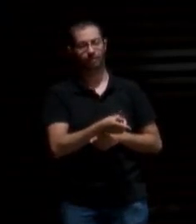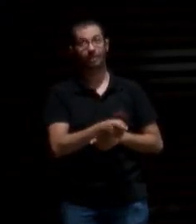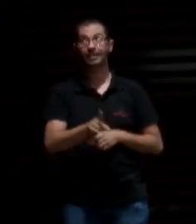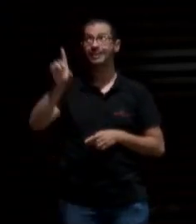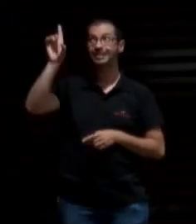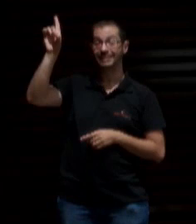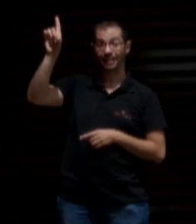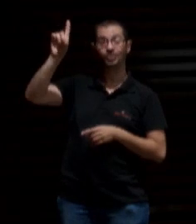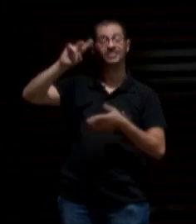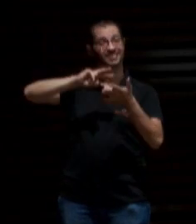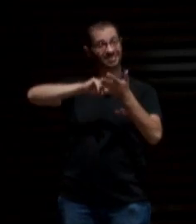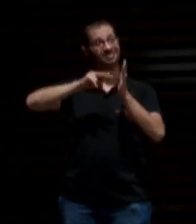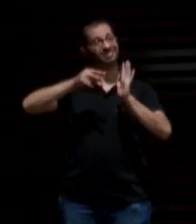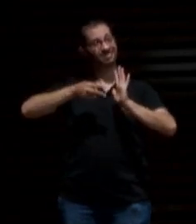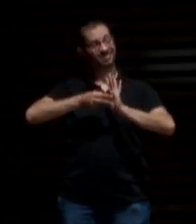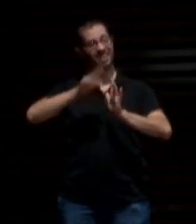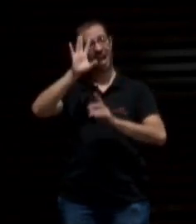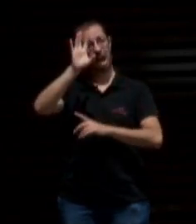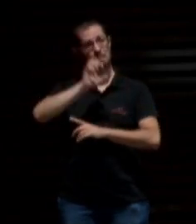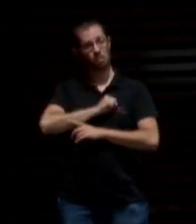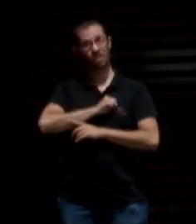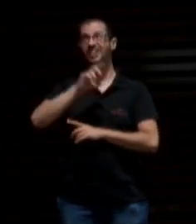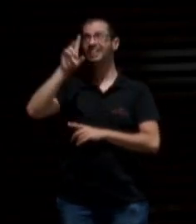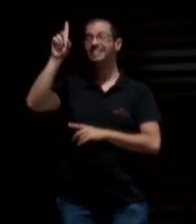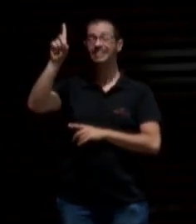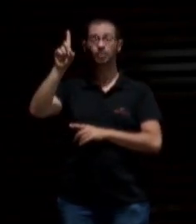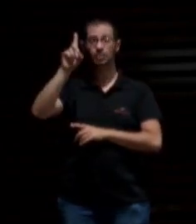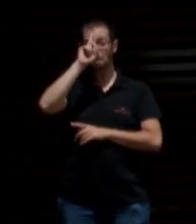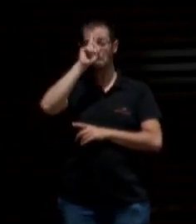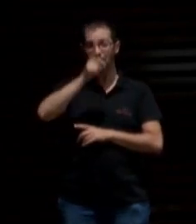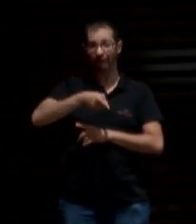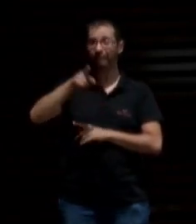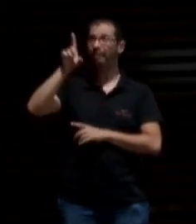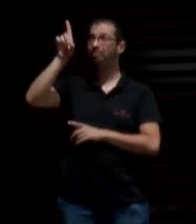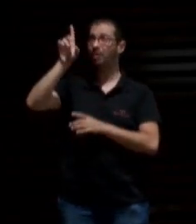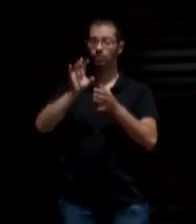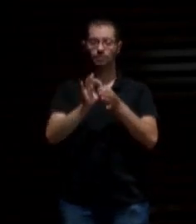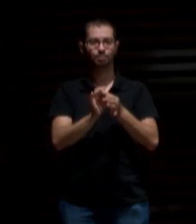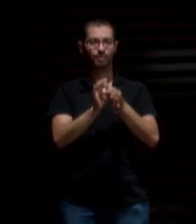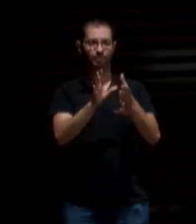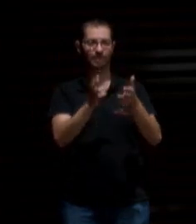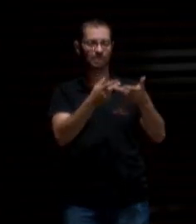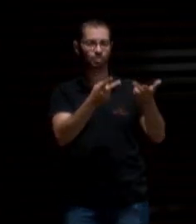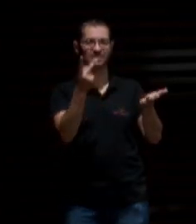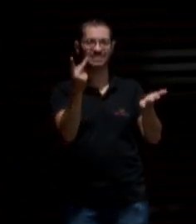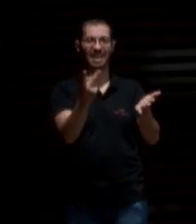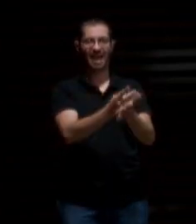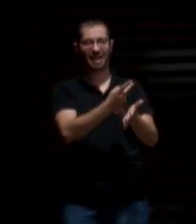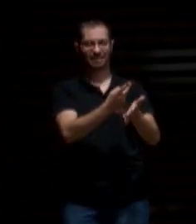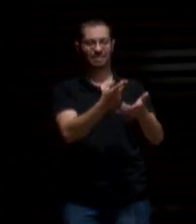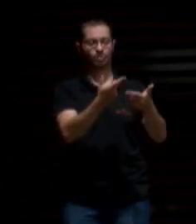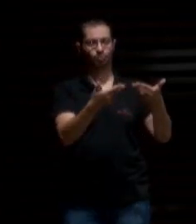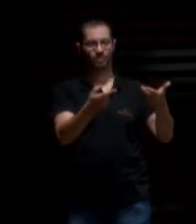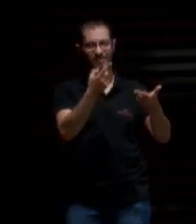é amor, Ele manda, Ele permite o fogo ardente para